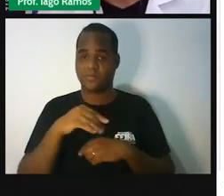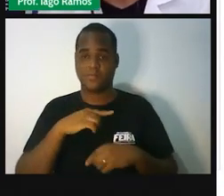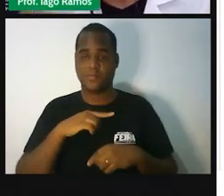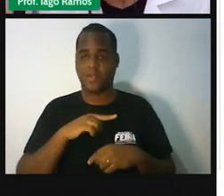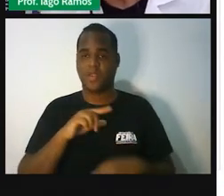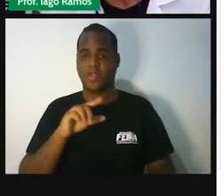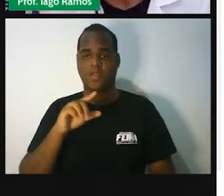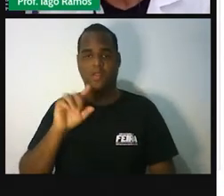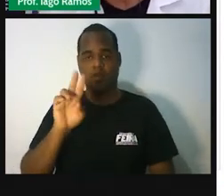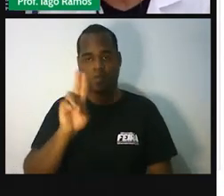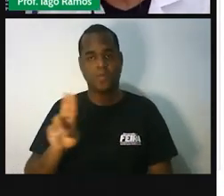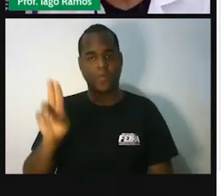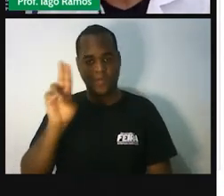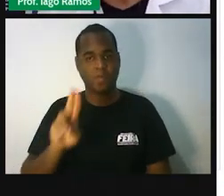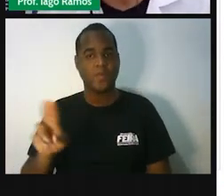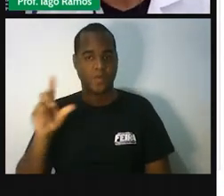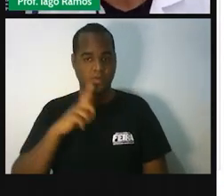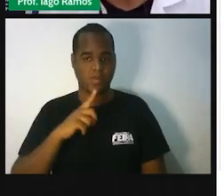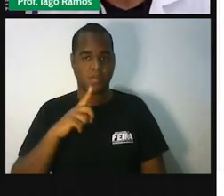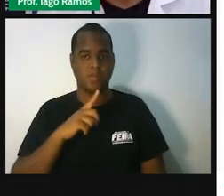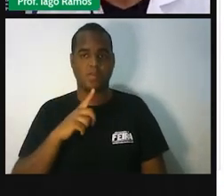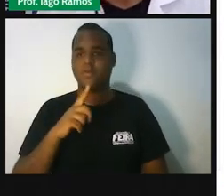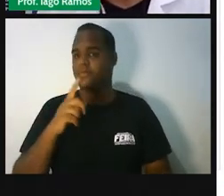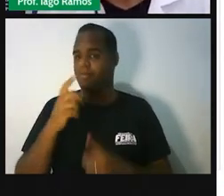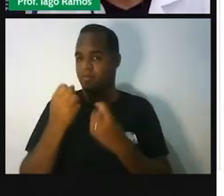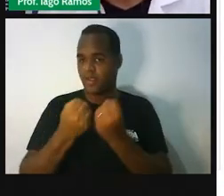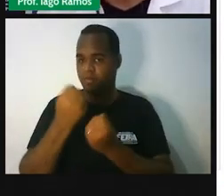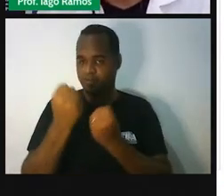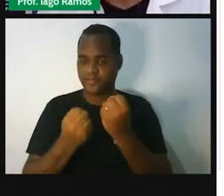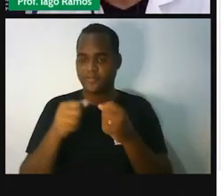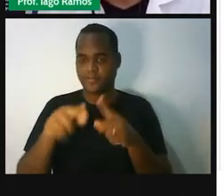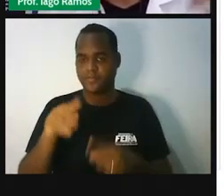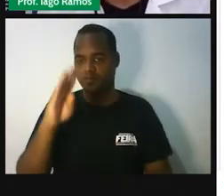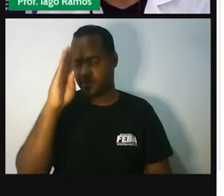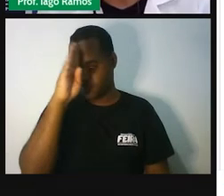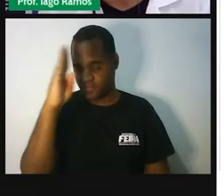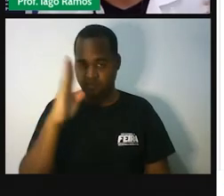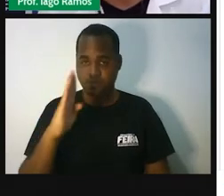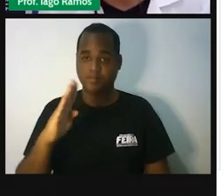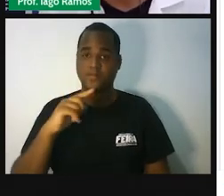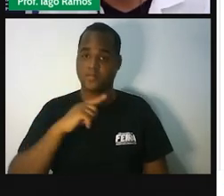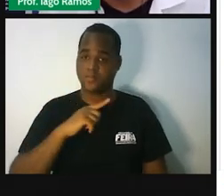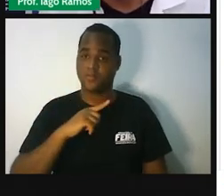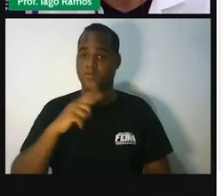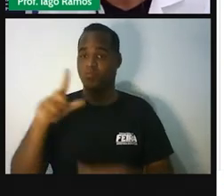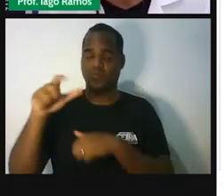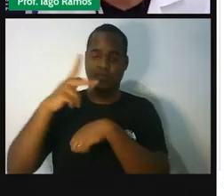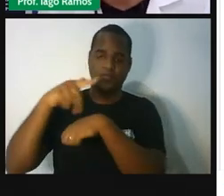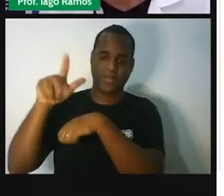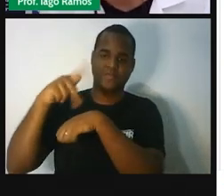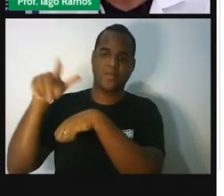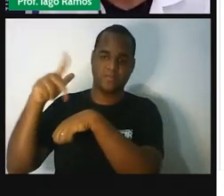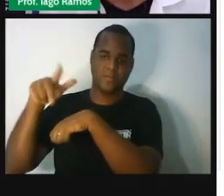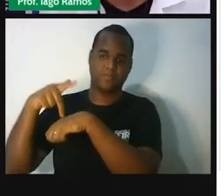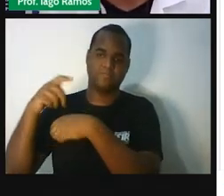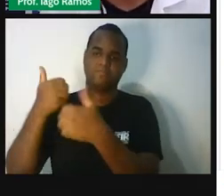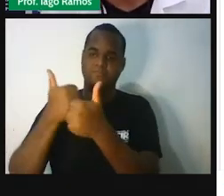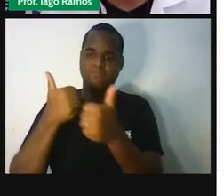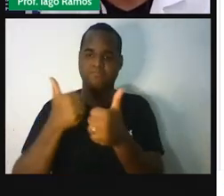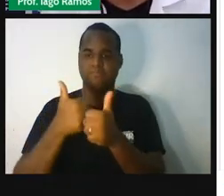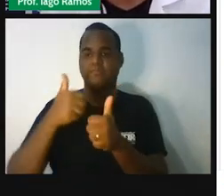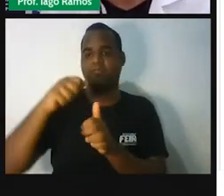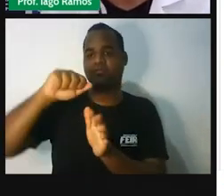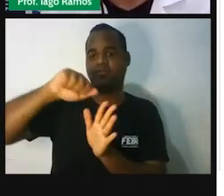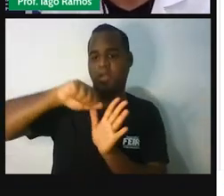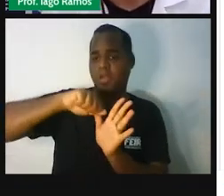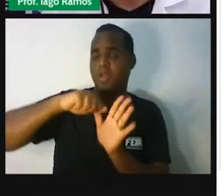Que está se usando nos veículos, né? Aqui no Brasil e em outros países da nossa América do Sul